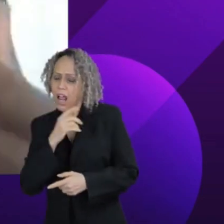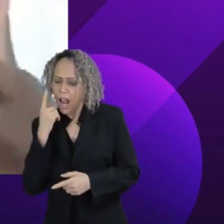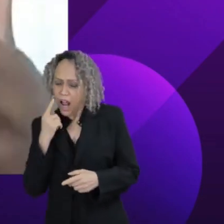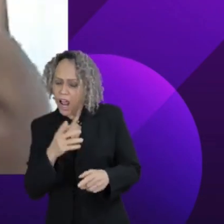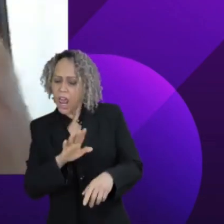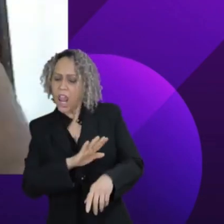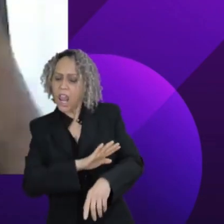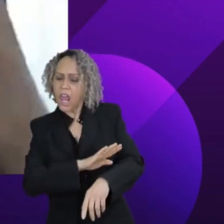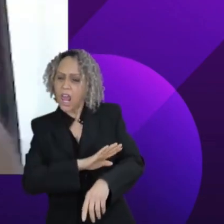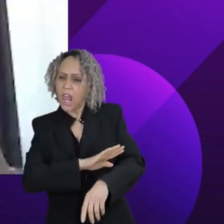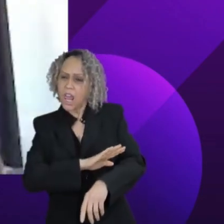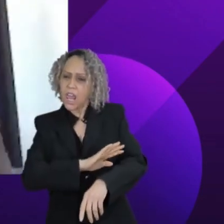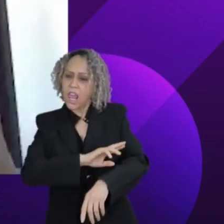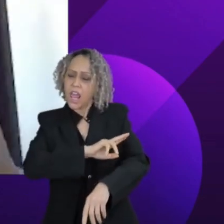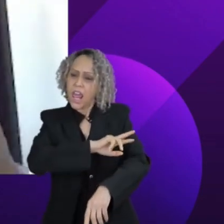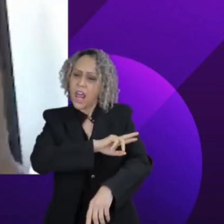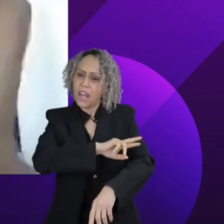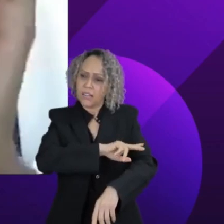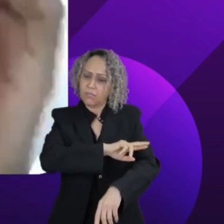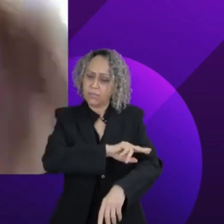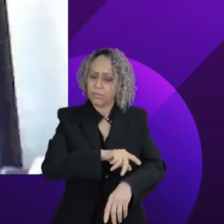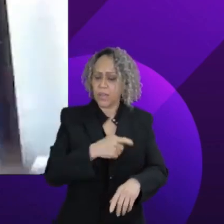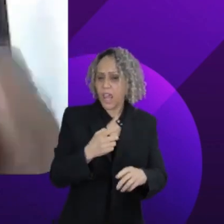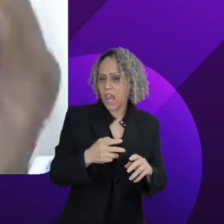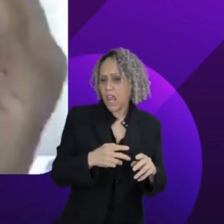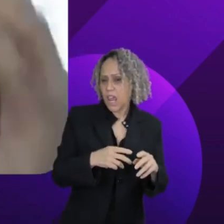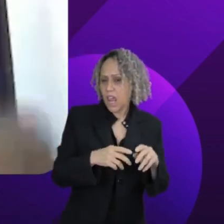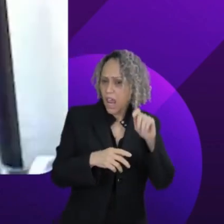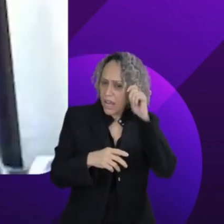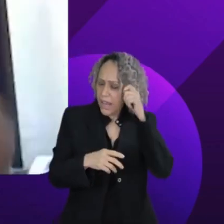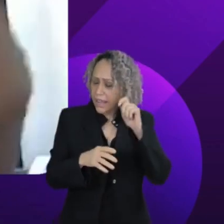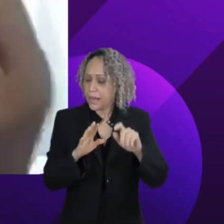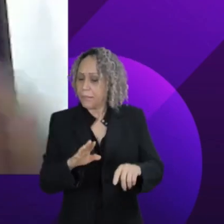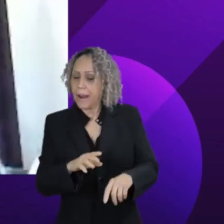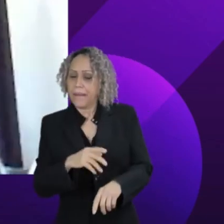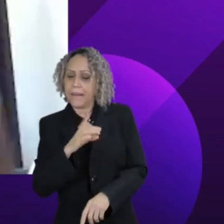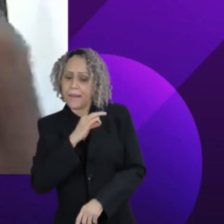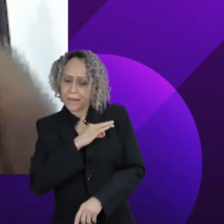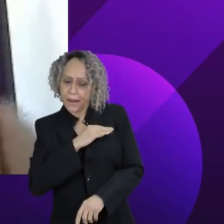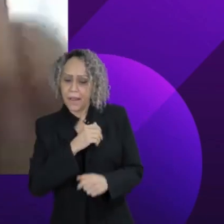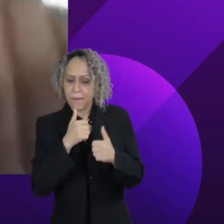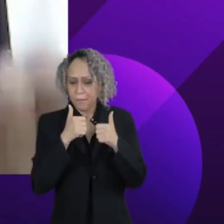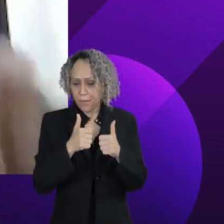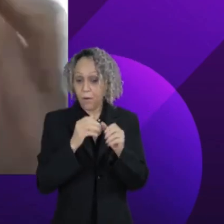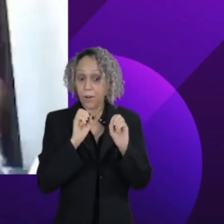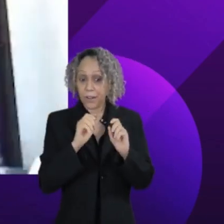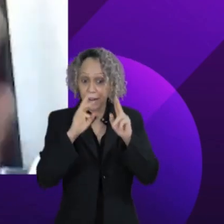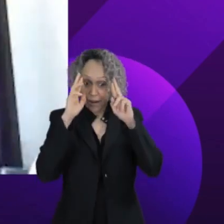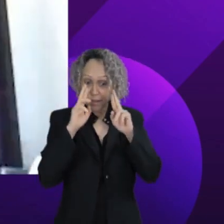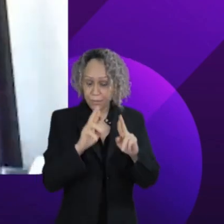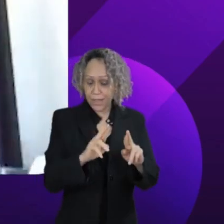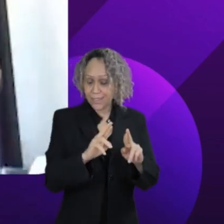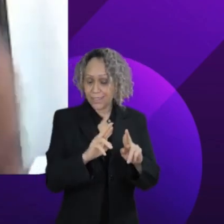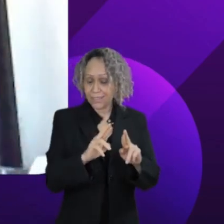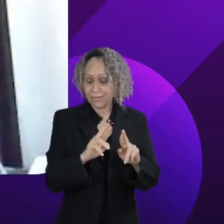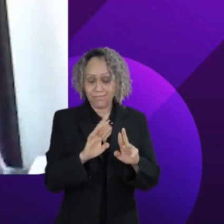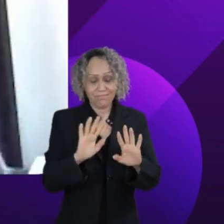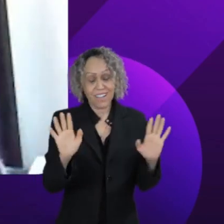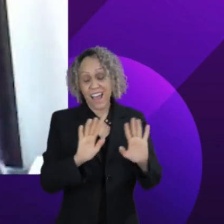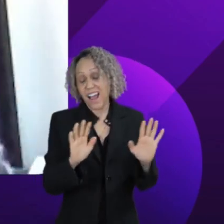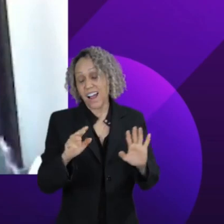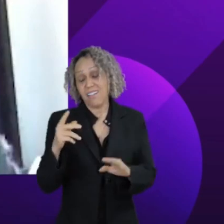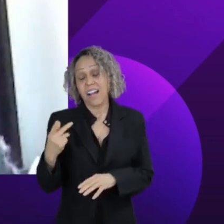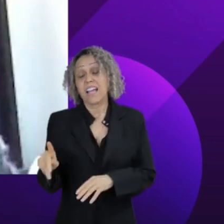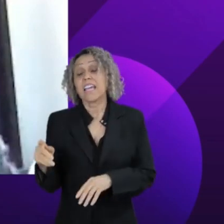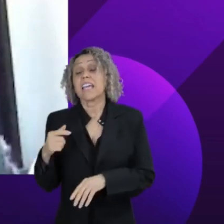pele. Então, é por isso que a gente precisa de políticas que combatam o racismo. É por isso que é